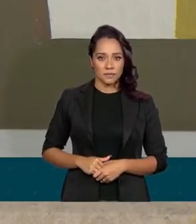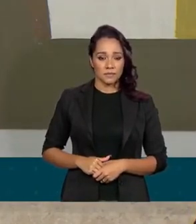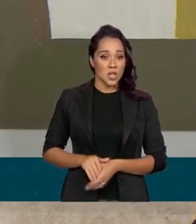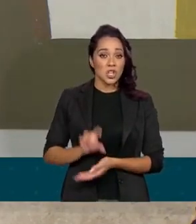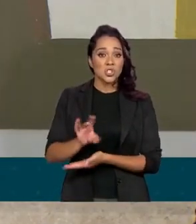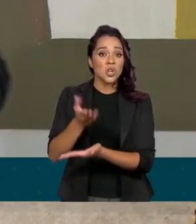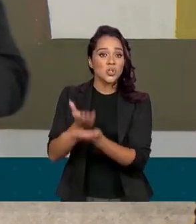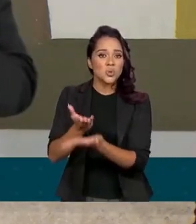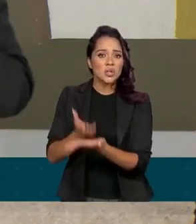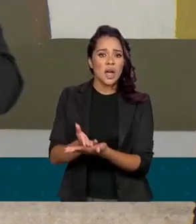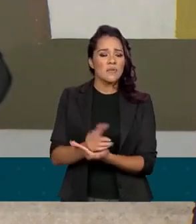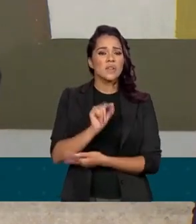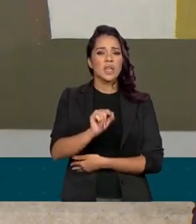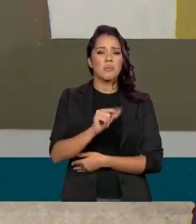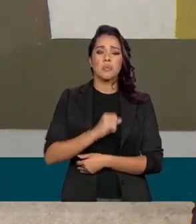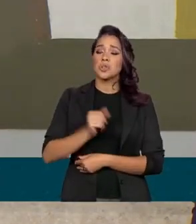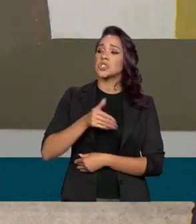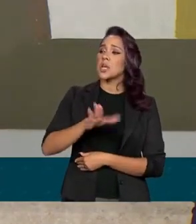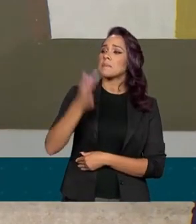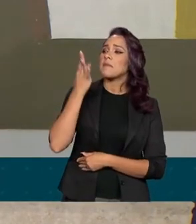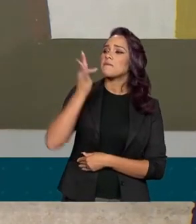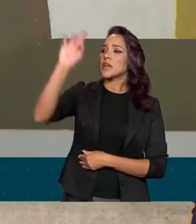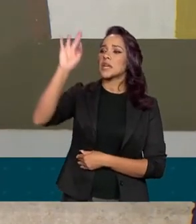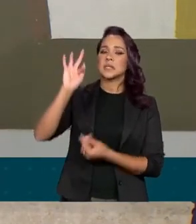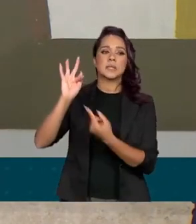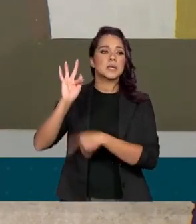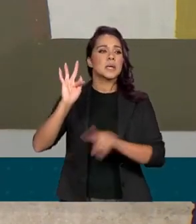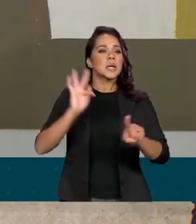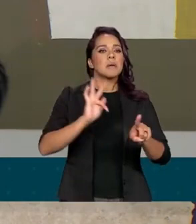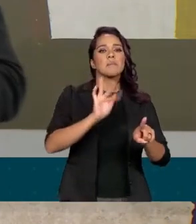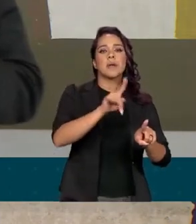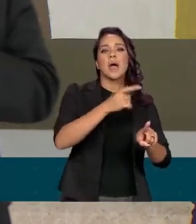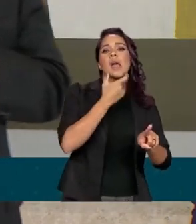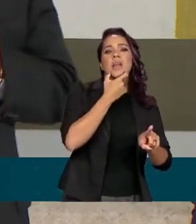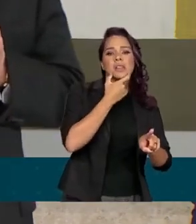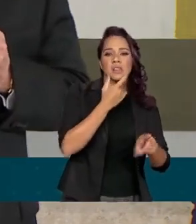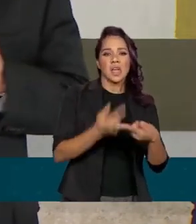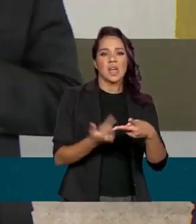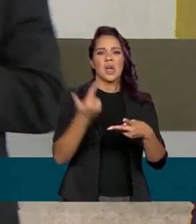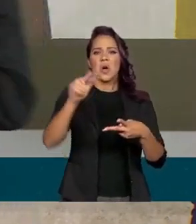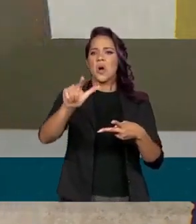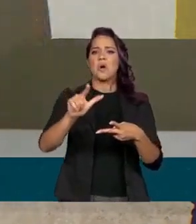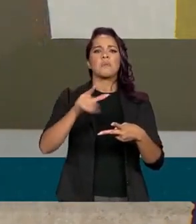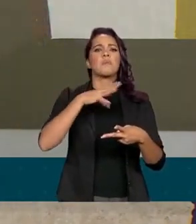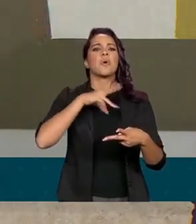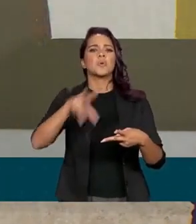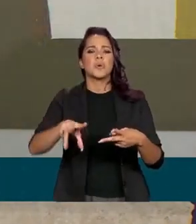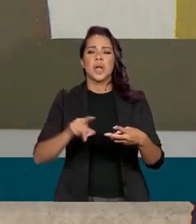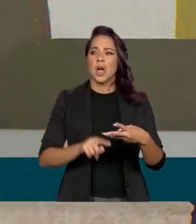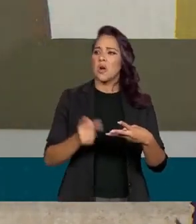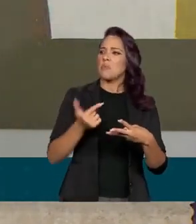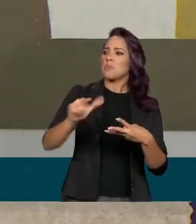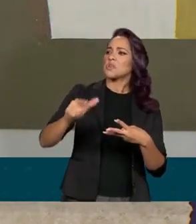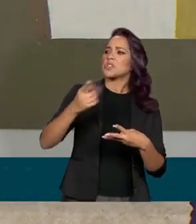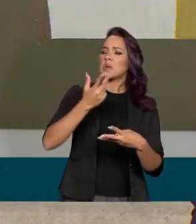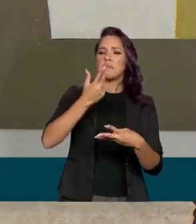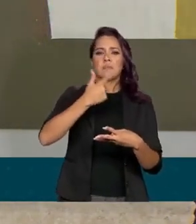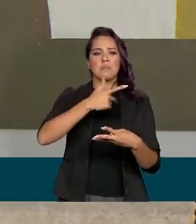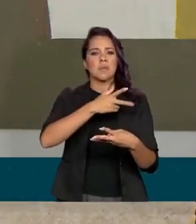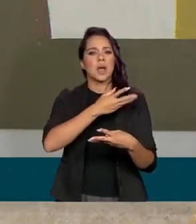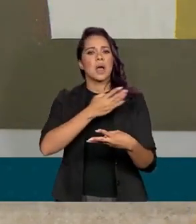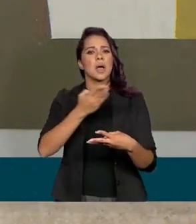Só estudava aqueles que podiam ir para Paris, aqueles que podiam ir para Londres, aqueles que podiam ir para Coimbra, aqueles que podiam ir para Madrid,